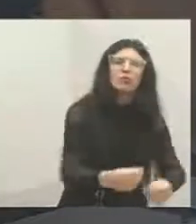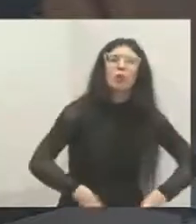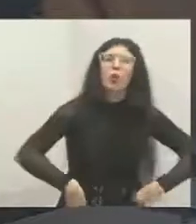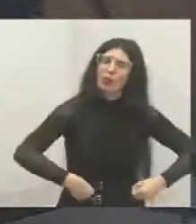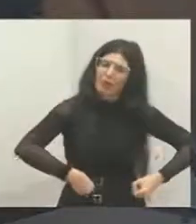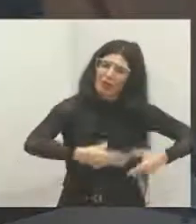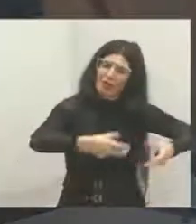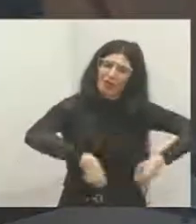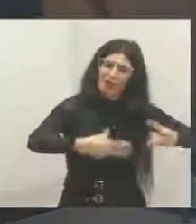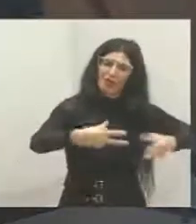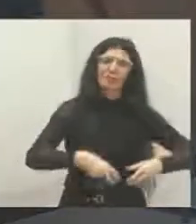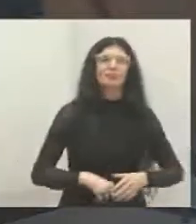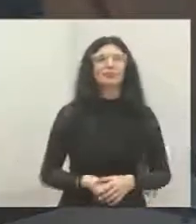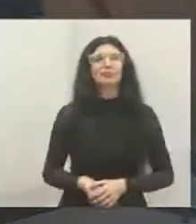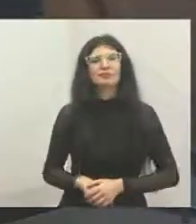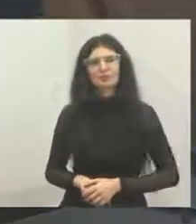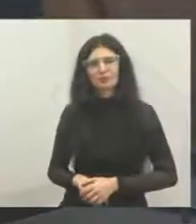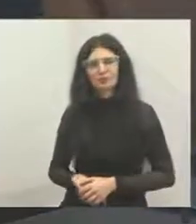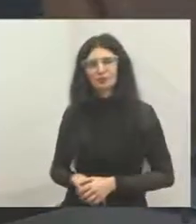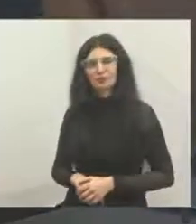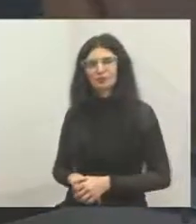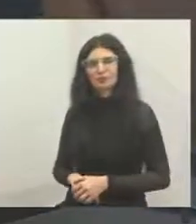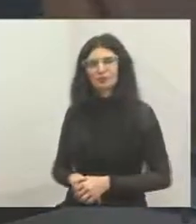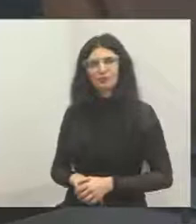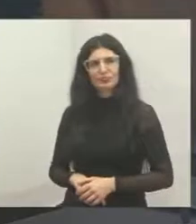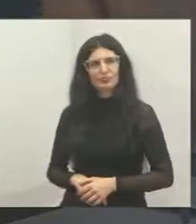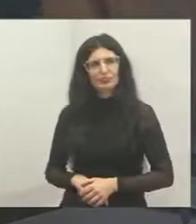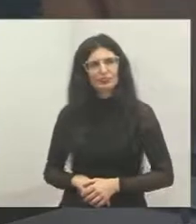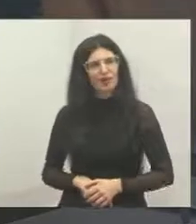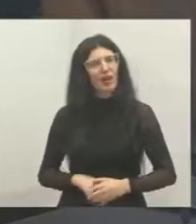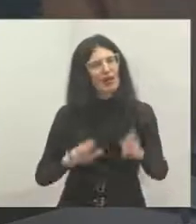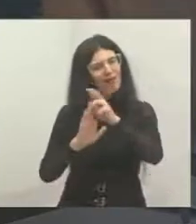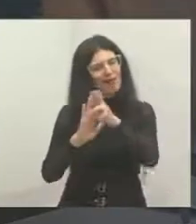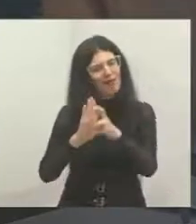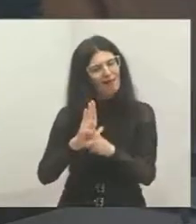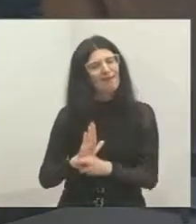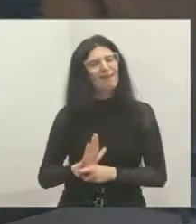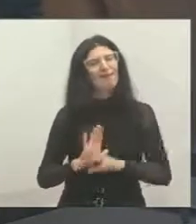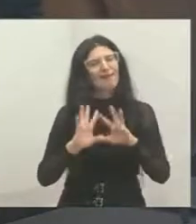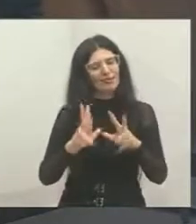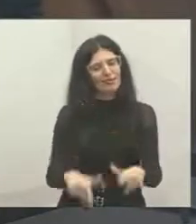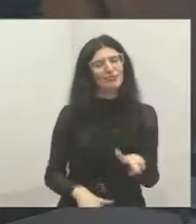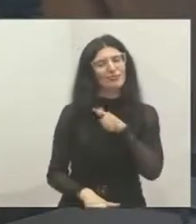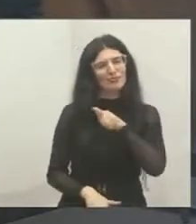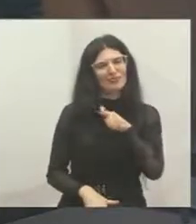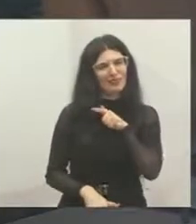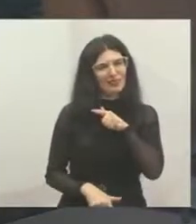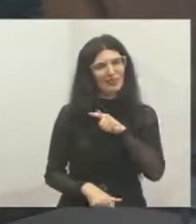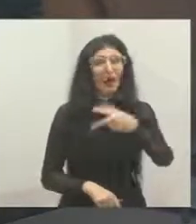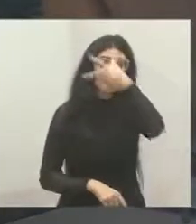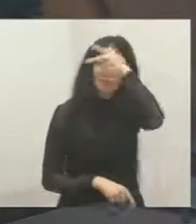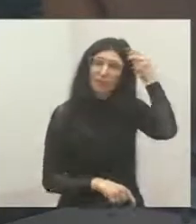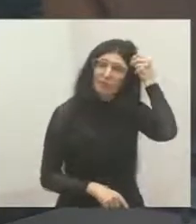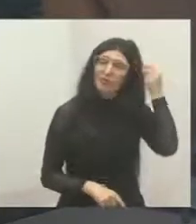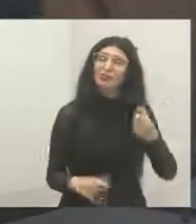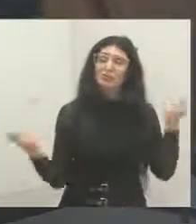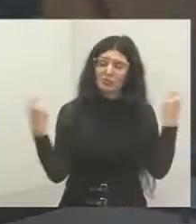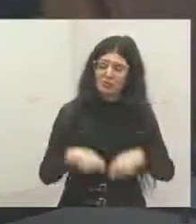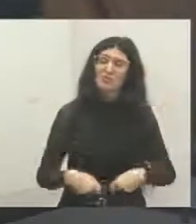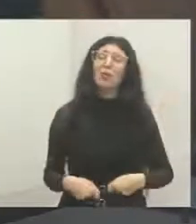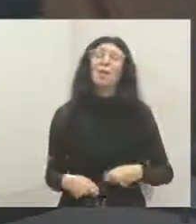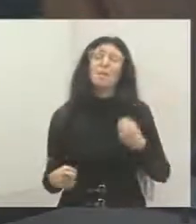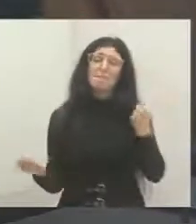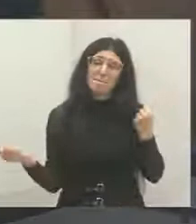100%, não é à vista, vamos dizer assim. Então, tem todo esse processo que demanda a lei. A prefeitura só pode pagar qualquer